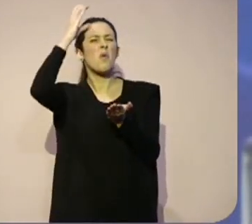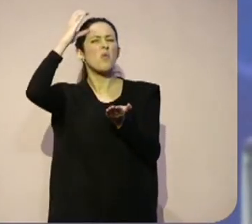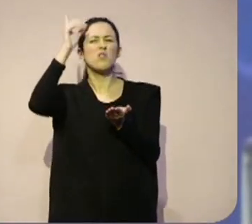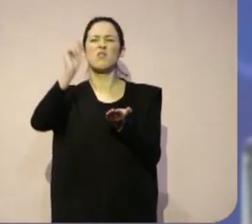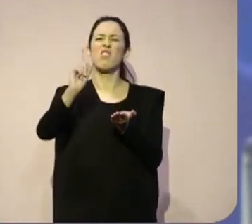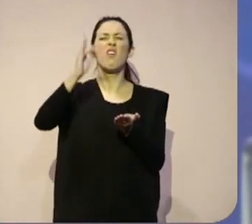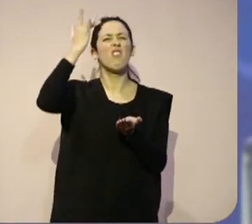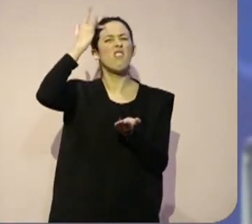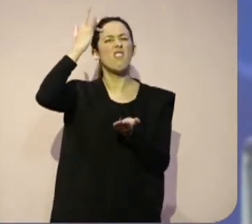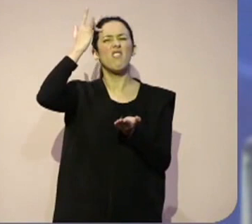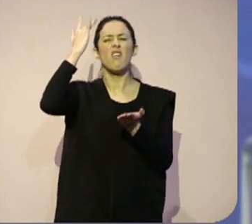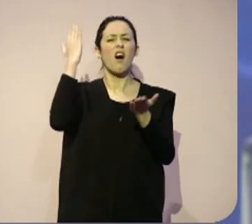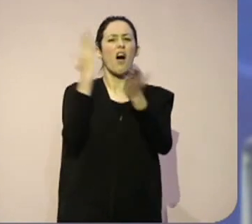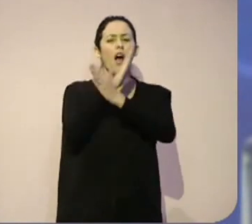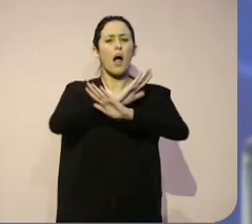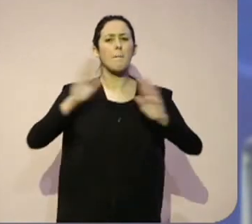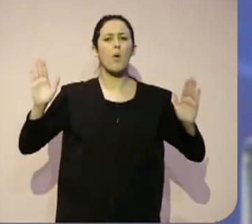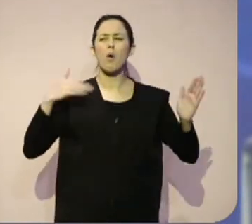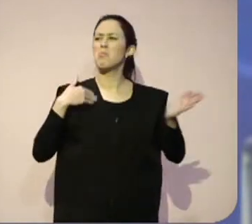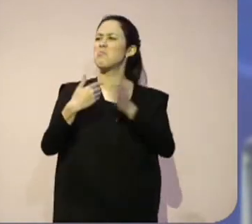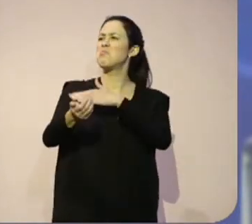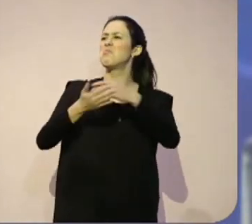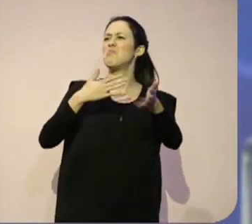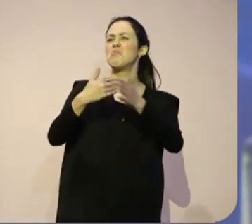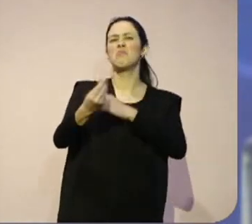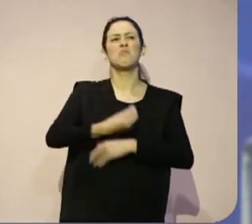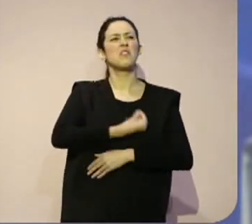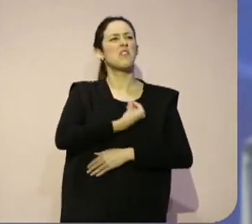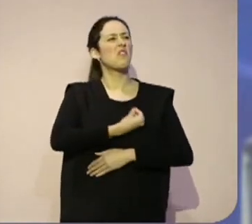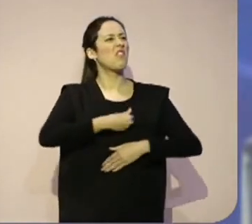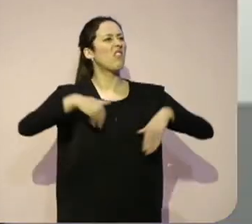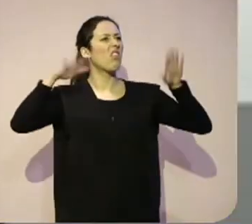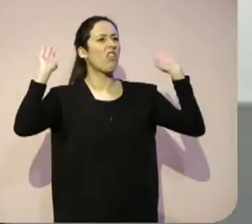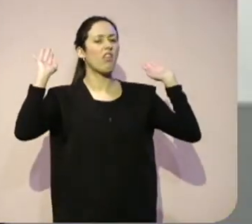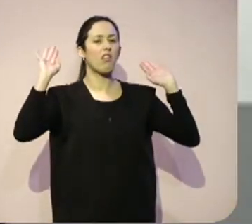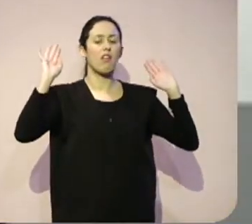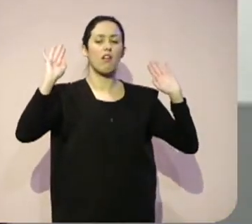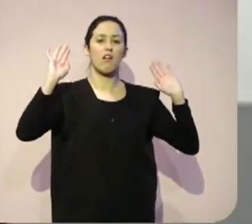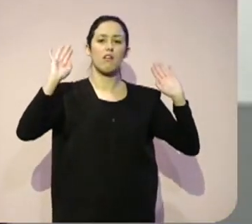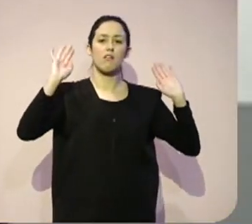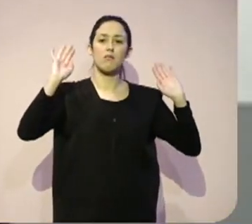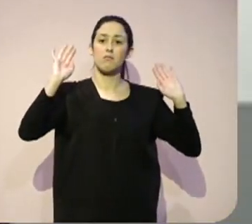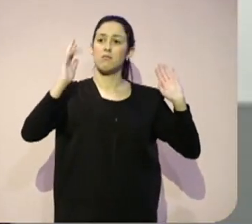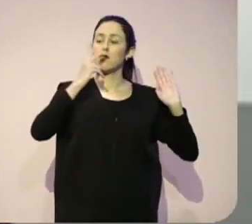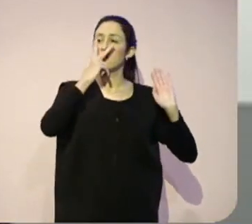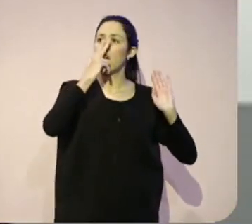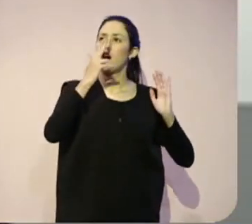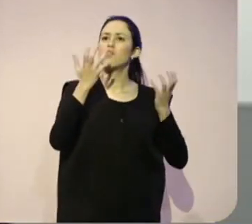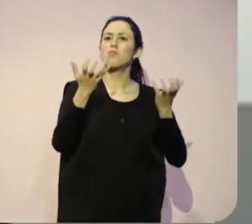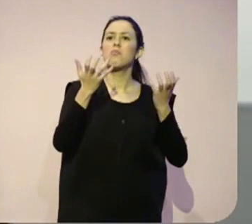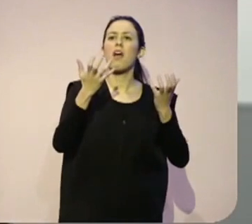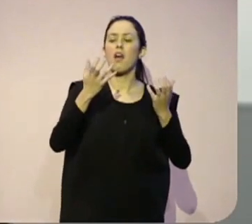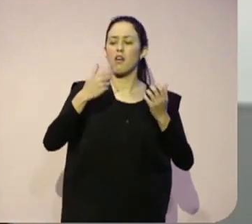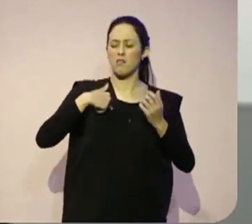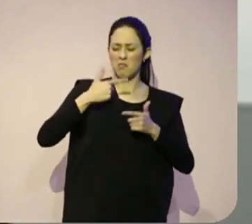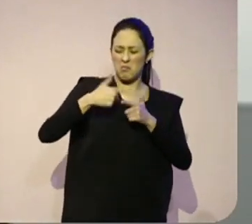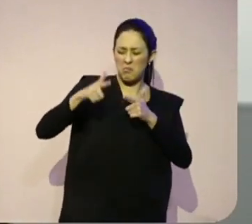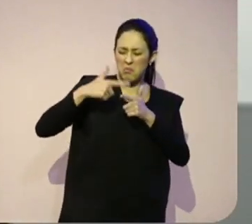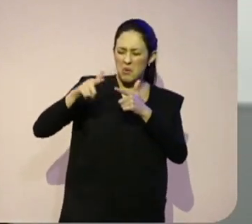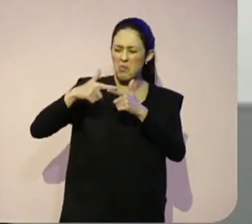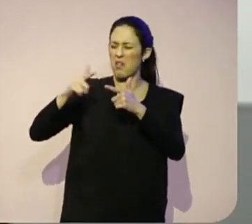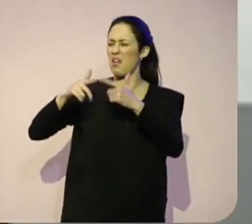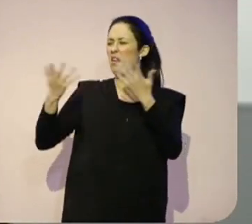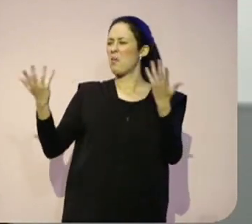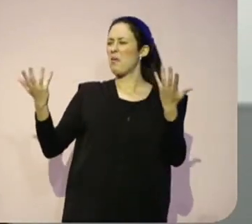vem à cabeça. De repente talvez seja um desejo para aliviar as suas tensões,